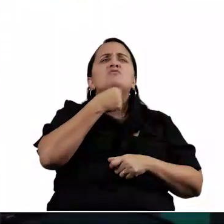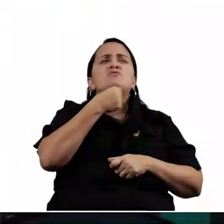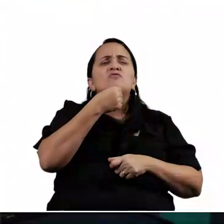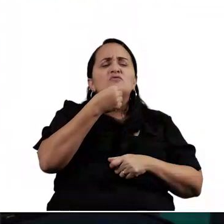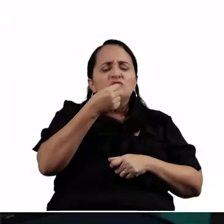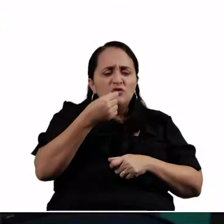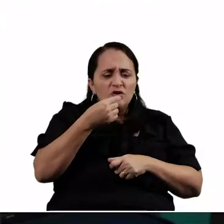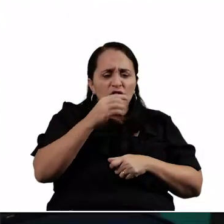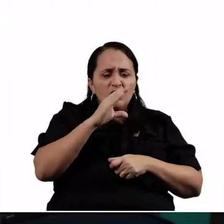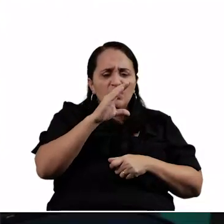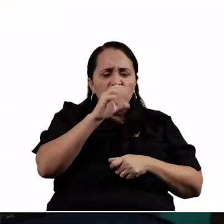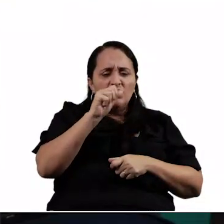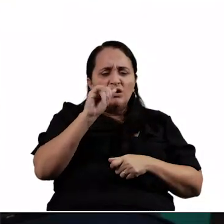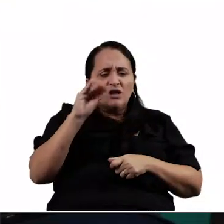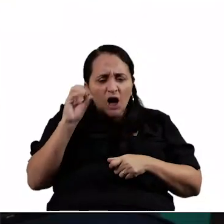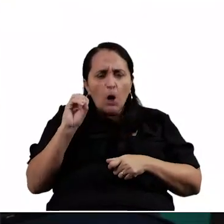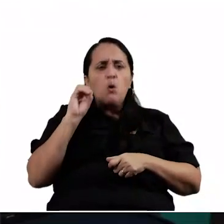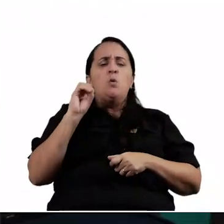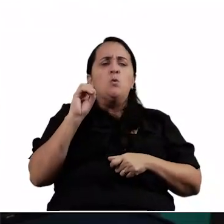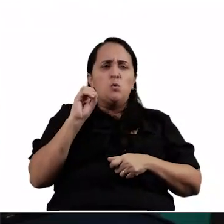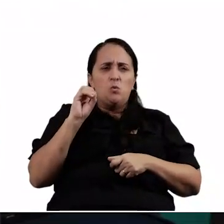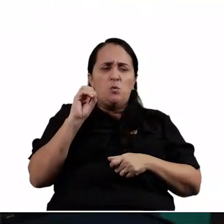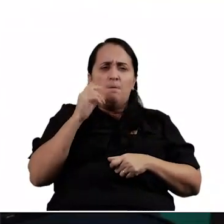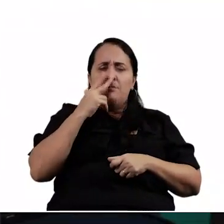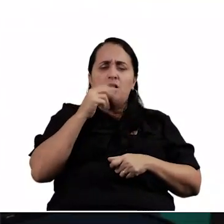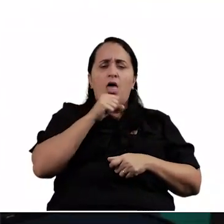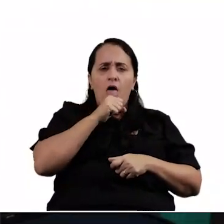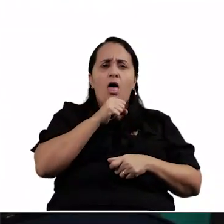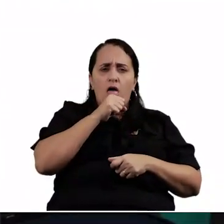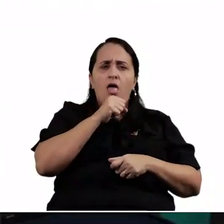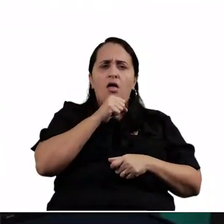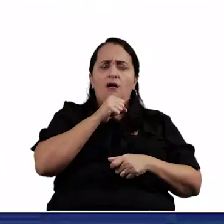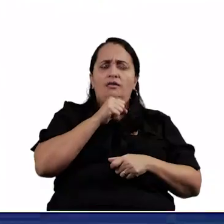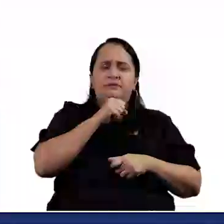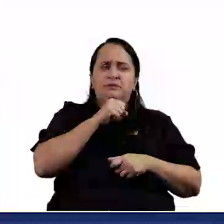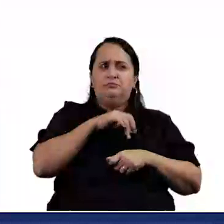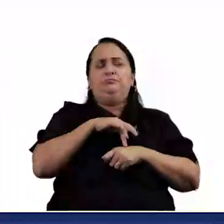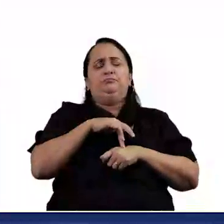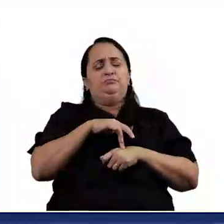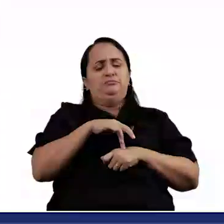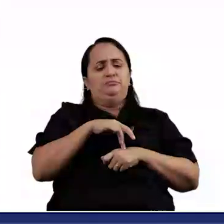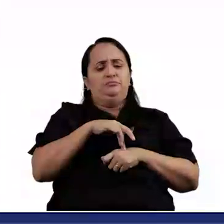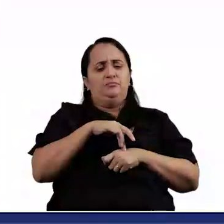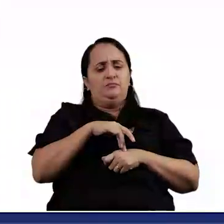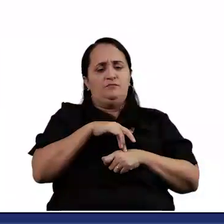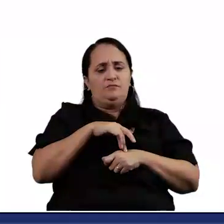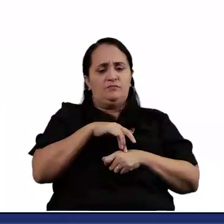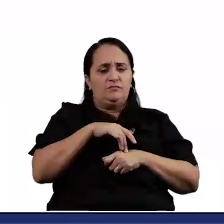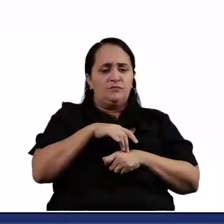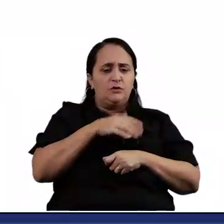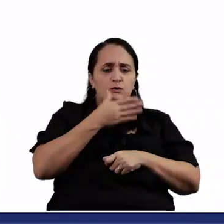Caio Ela falou Caio deu uma engasgada desafinou o homem